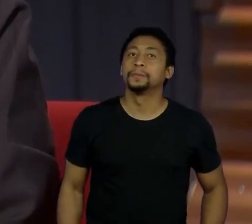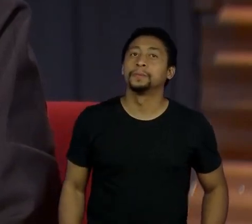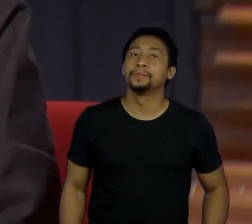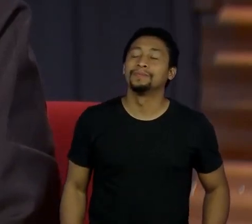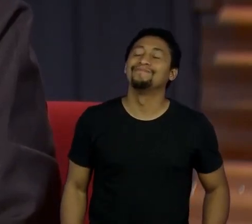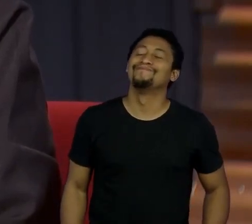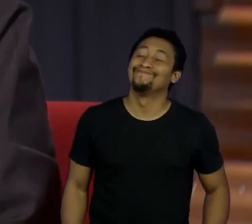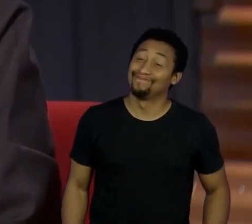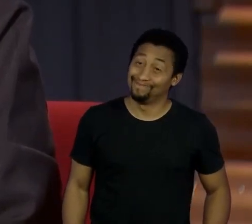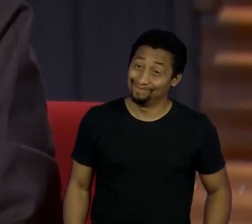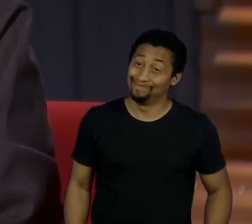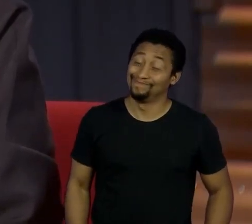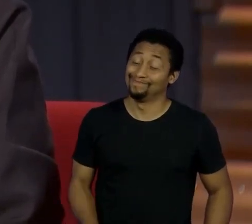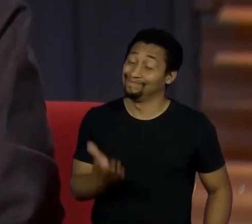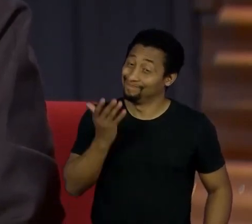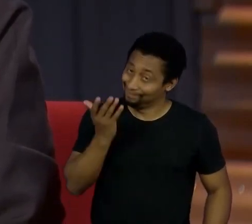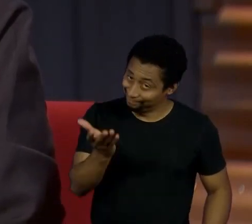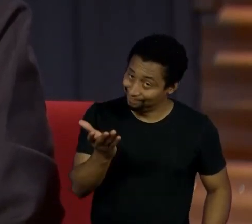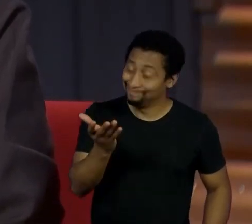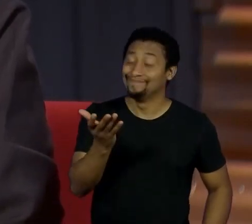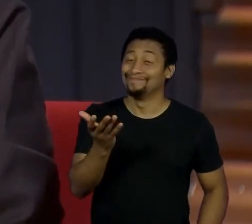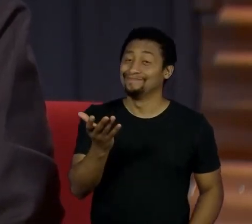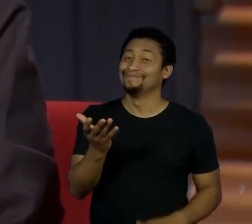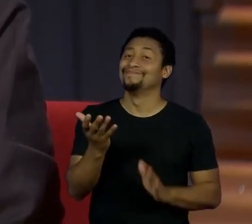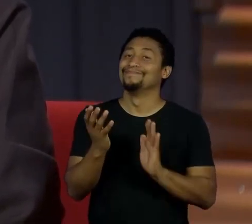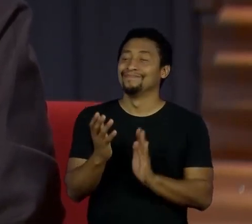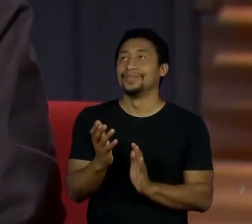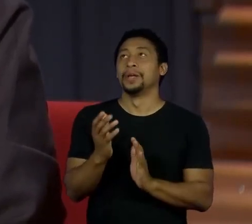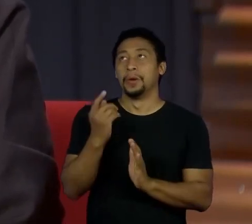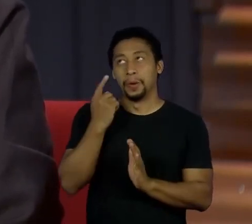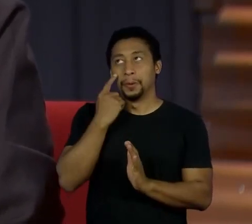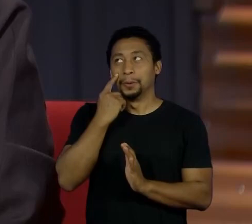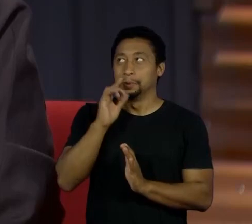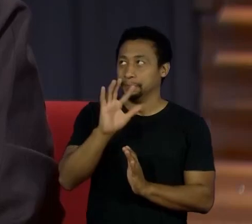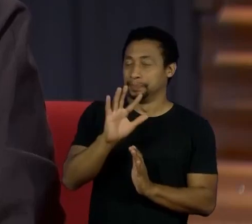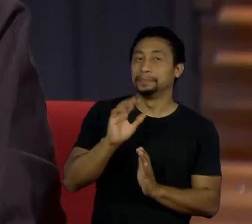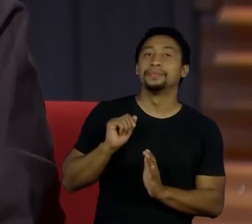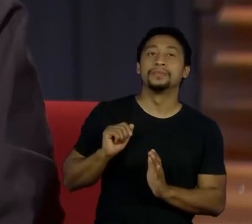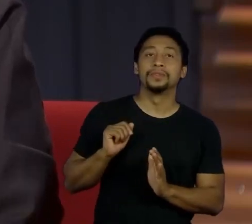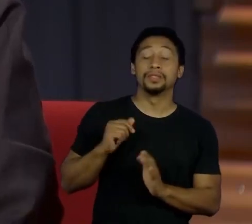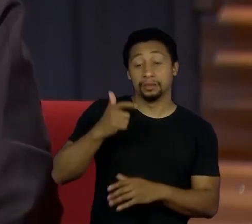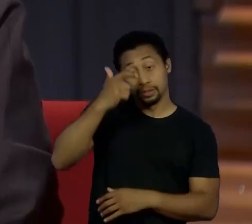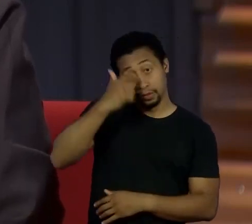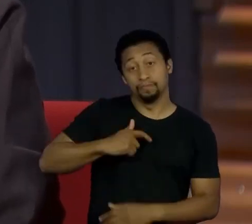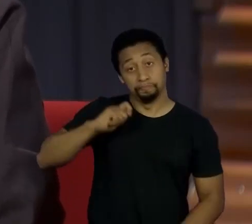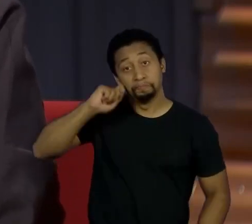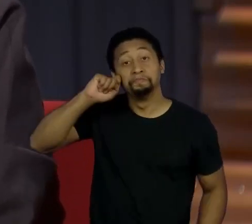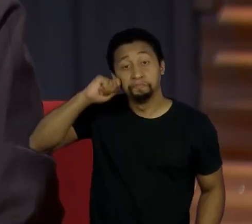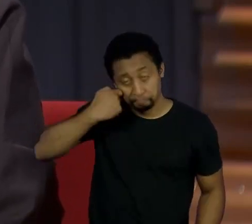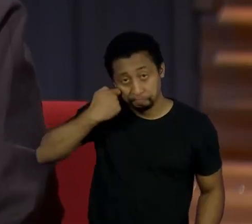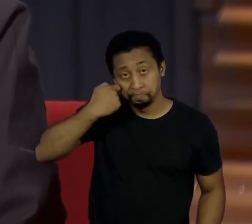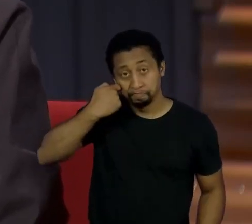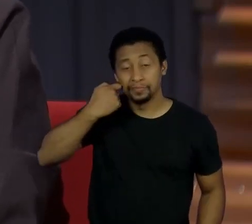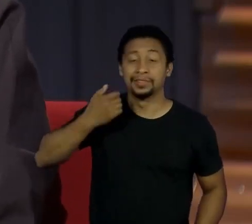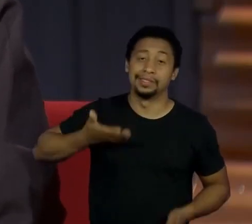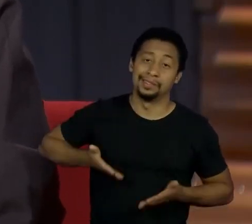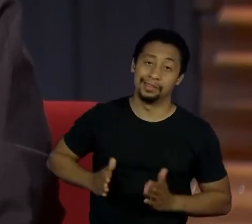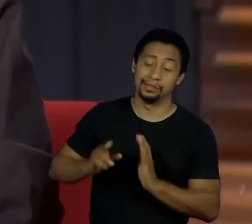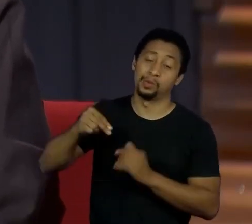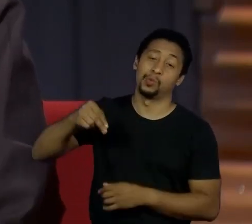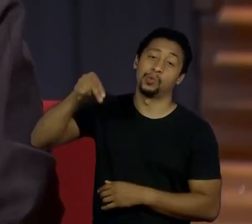caríssima conterrânea Luciana Olha eu sou negro nordestino